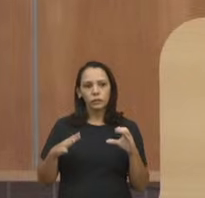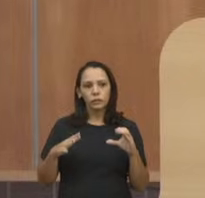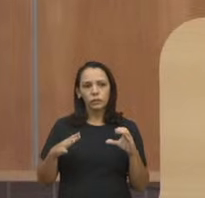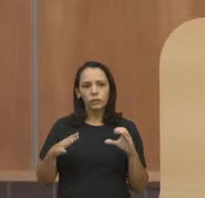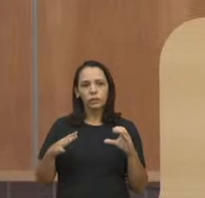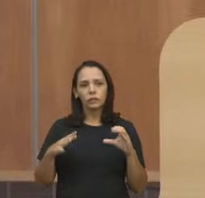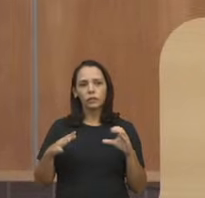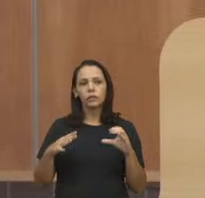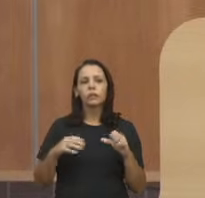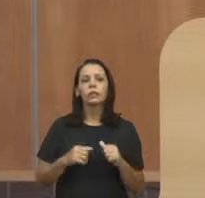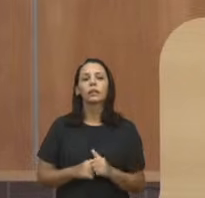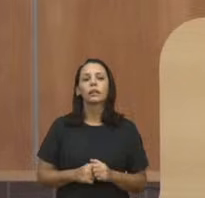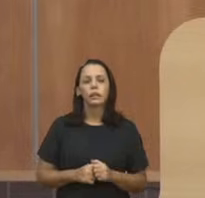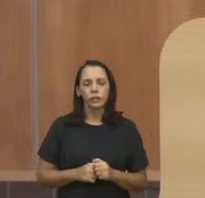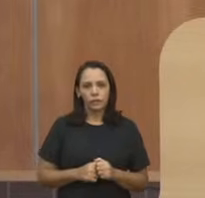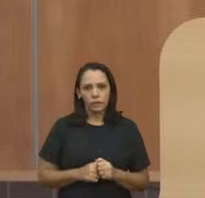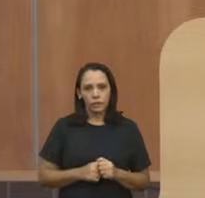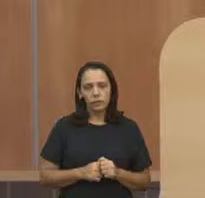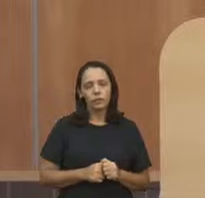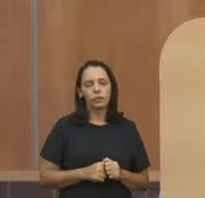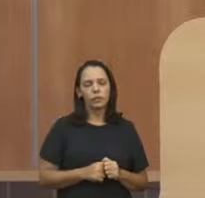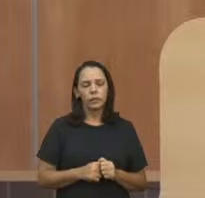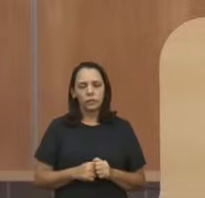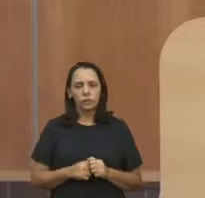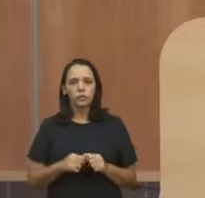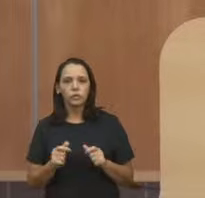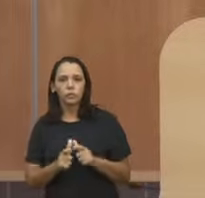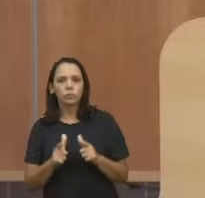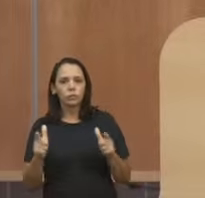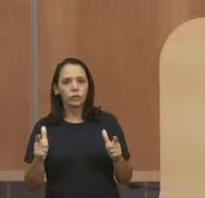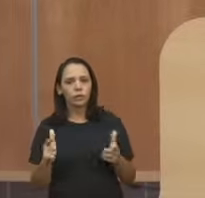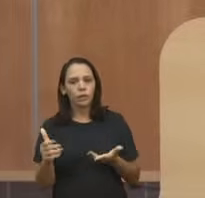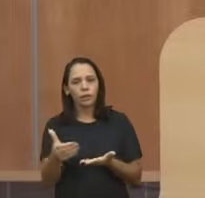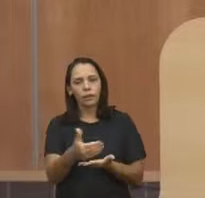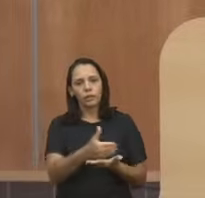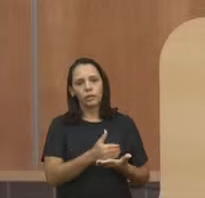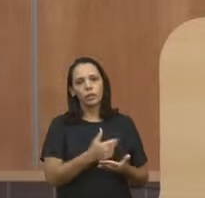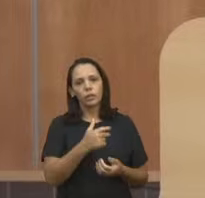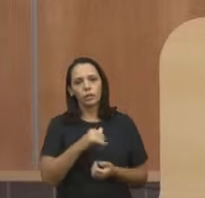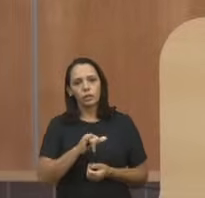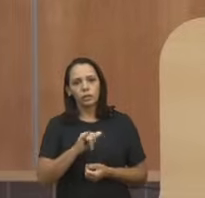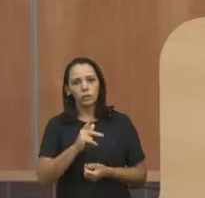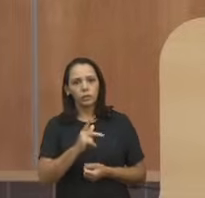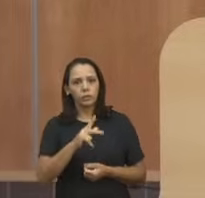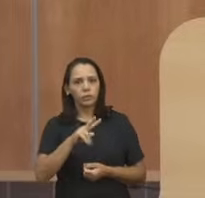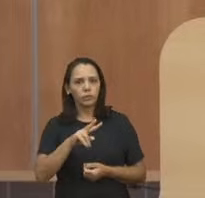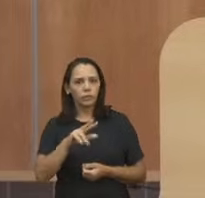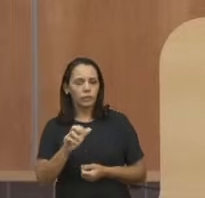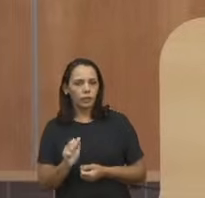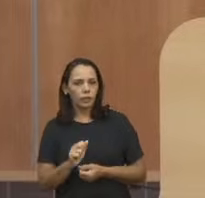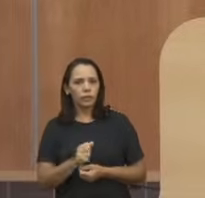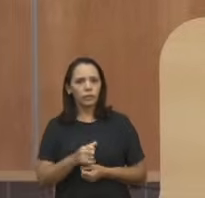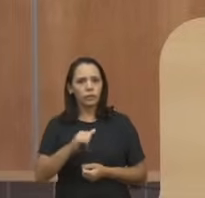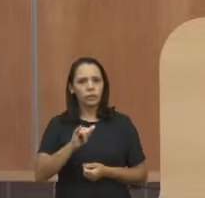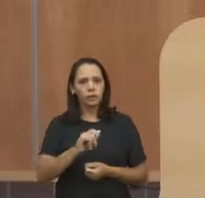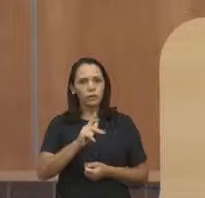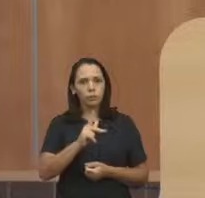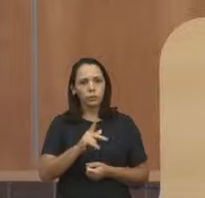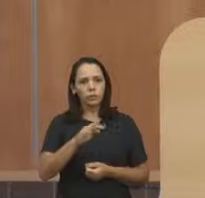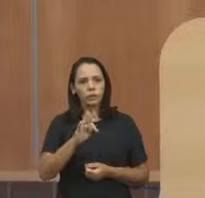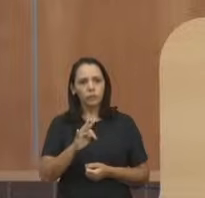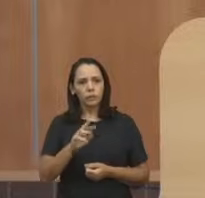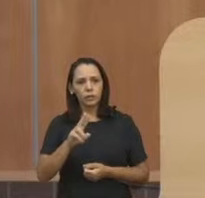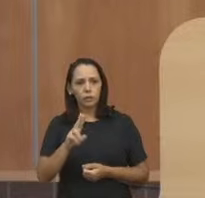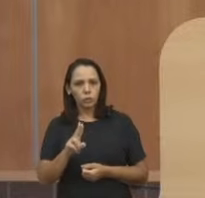do ano, porque é quando você tem a maior parte da arrecadação, quando entra IPVA, quando entra IPTU, quando entra, enfim, todos